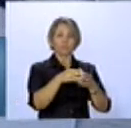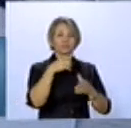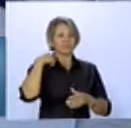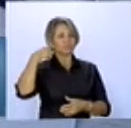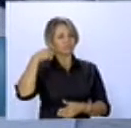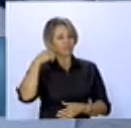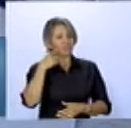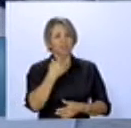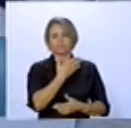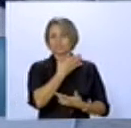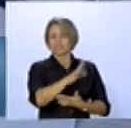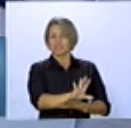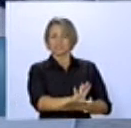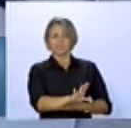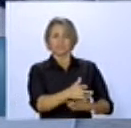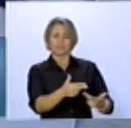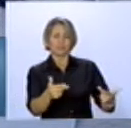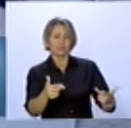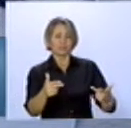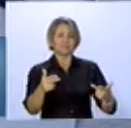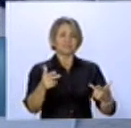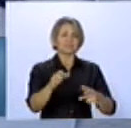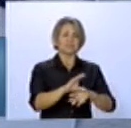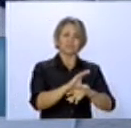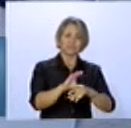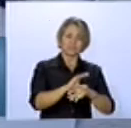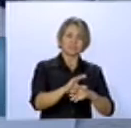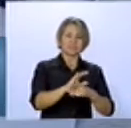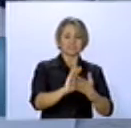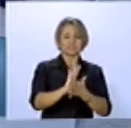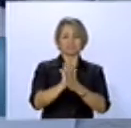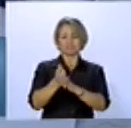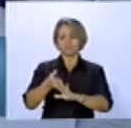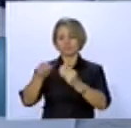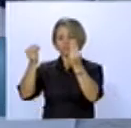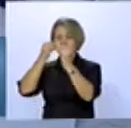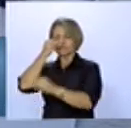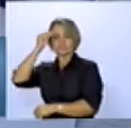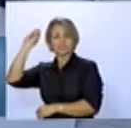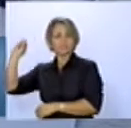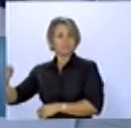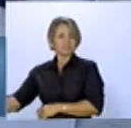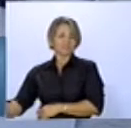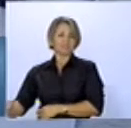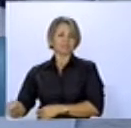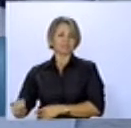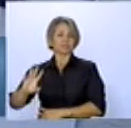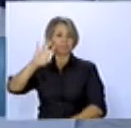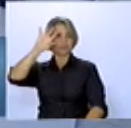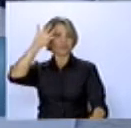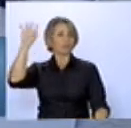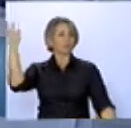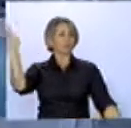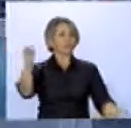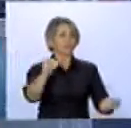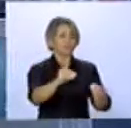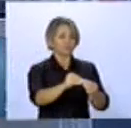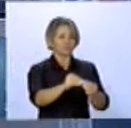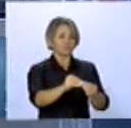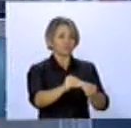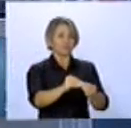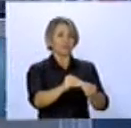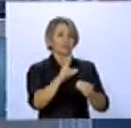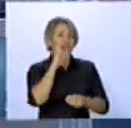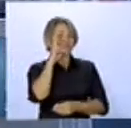deixe tantos princípios constitucionais continuarem ser jogados na lata de lixo concluindo senhores como